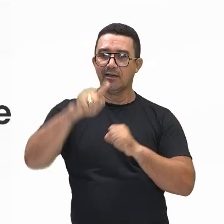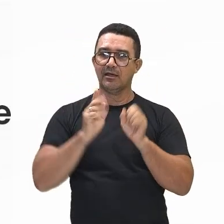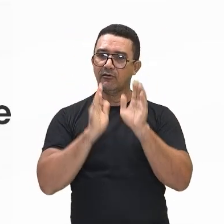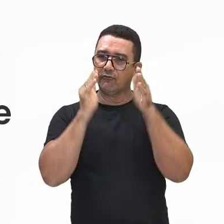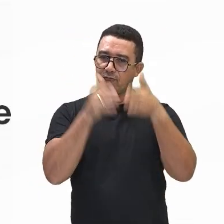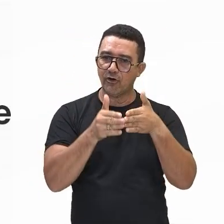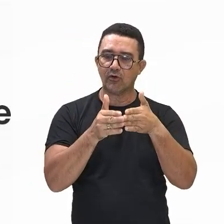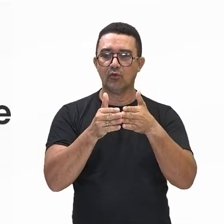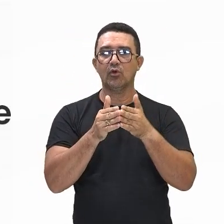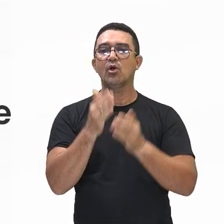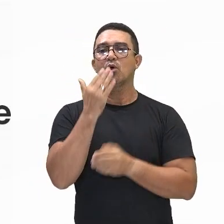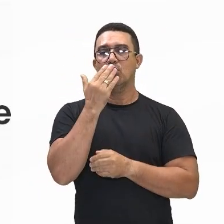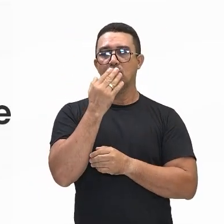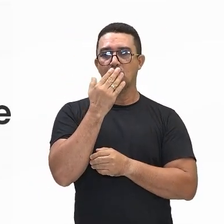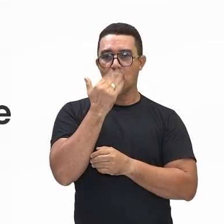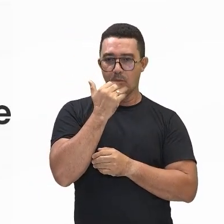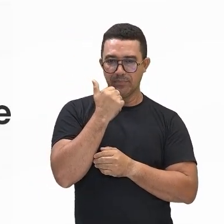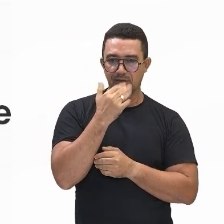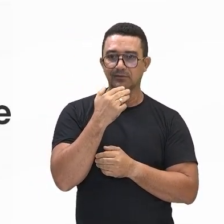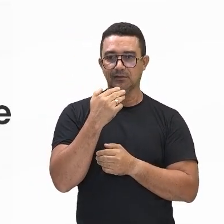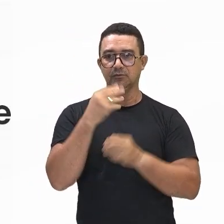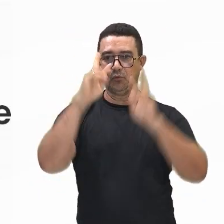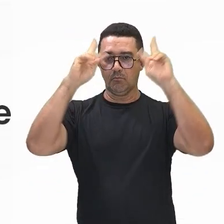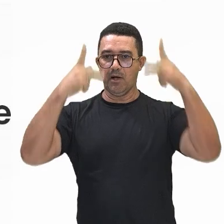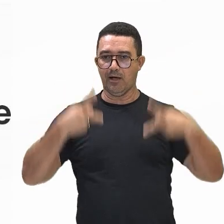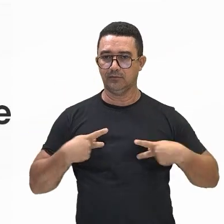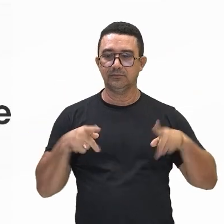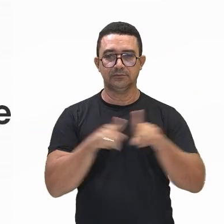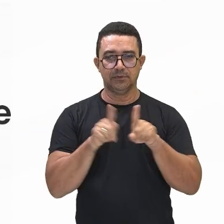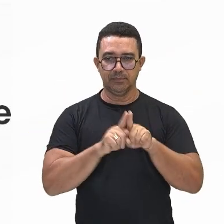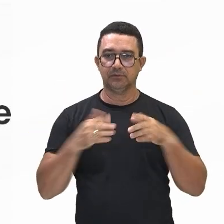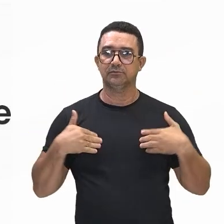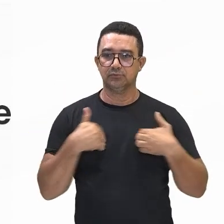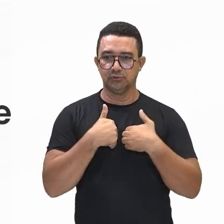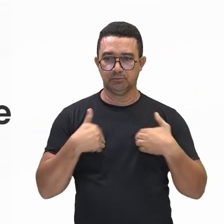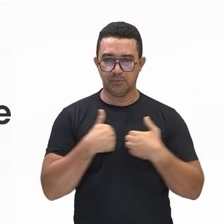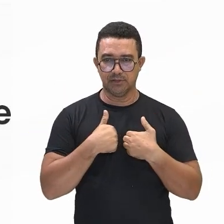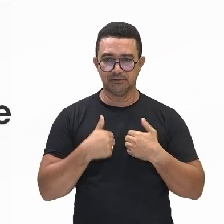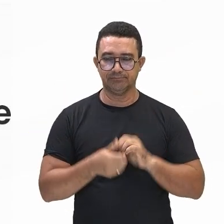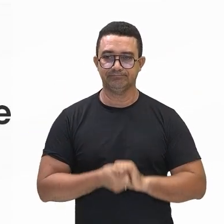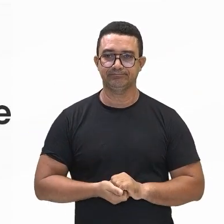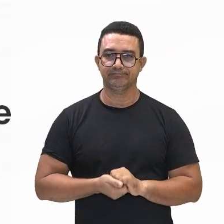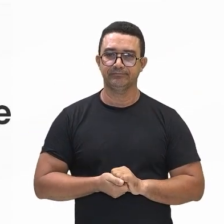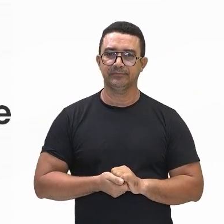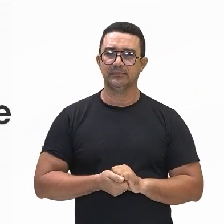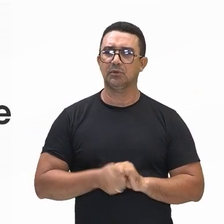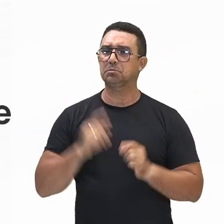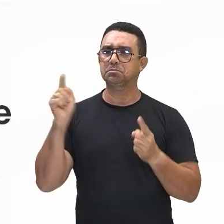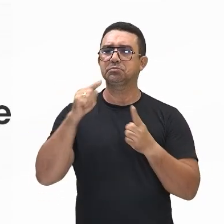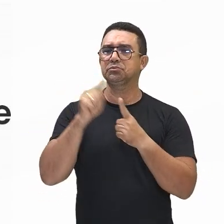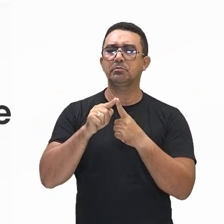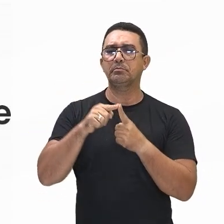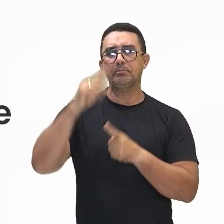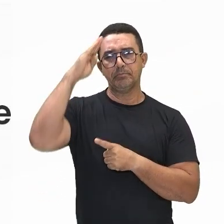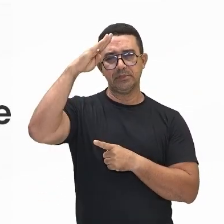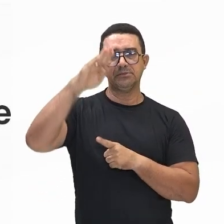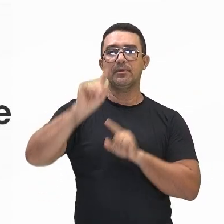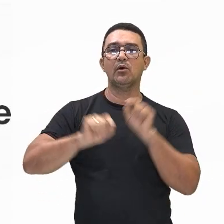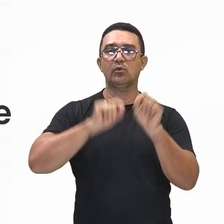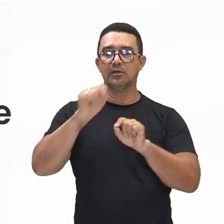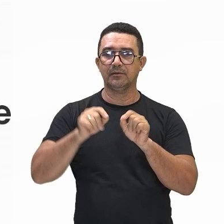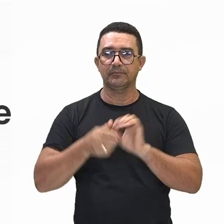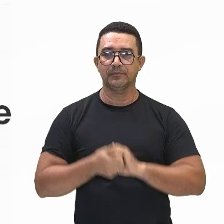os animais. E vão desempenhar, gente, uma função muito importante no quê? Na cadeia aí de